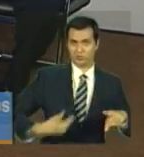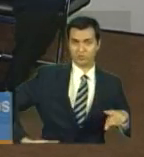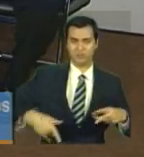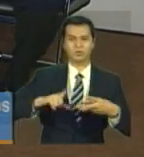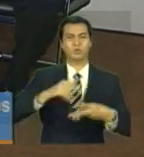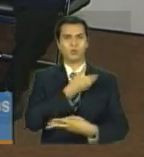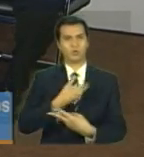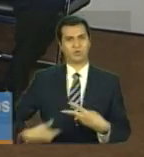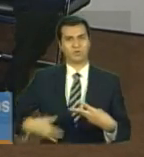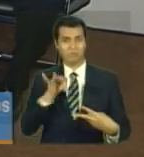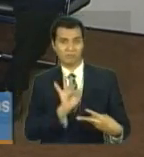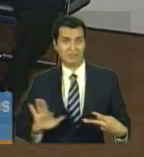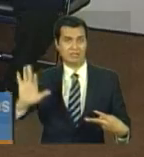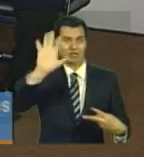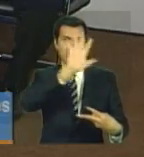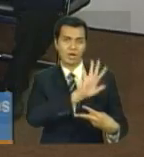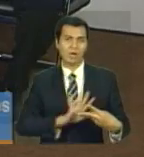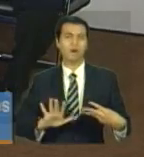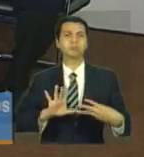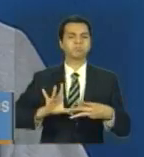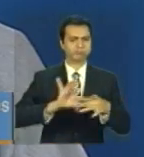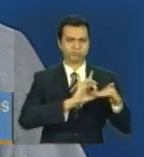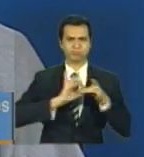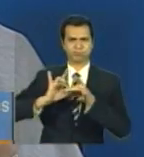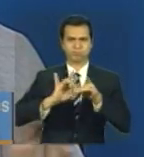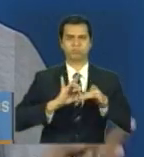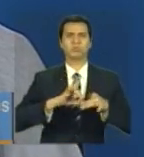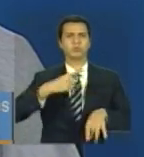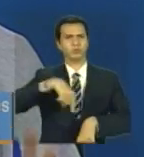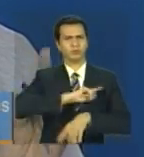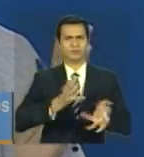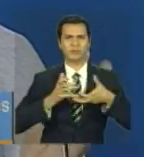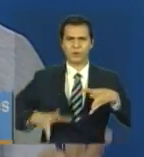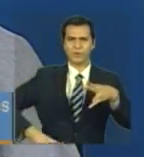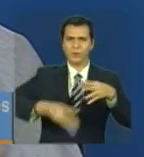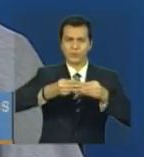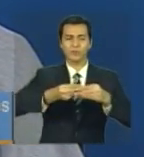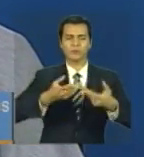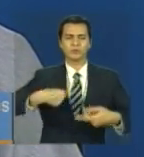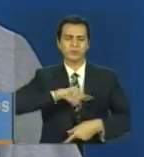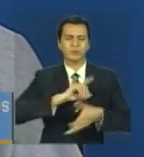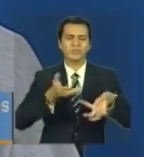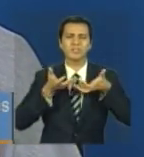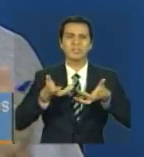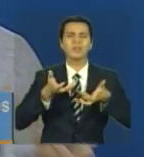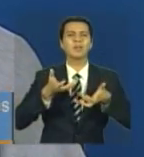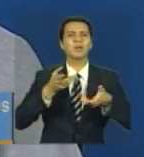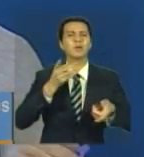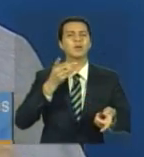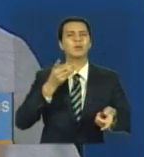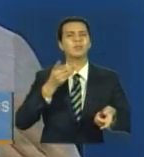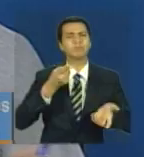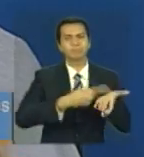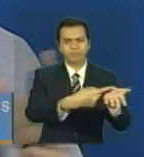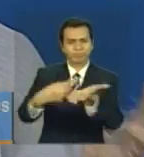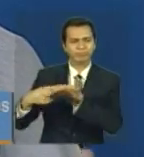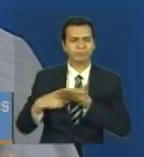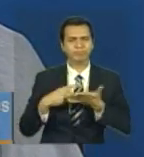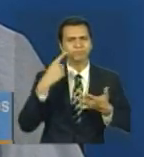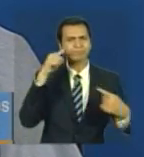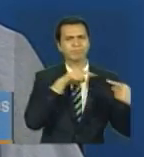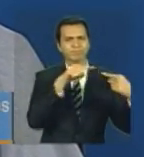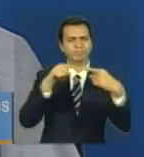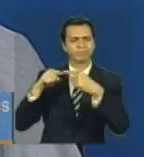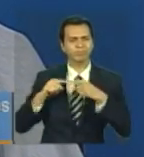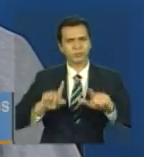visão articulada, complementar, né? Nós queremos estar olhando para o mesmo público, os mesmos grandes desafios e apoiando Estados e Municípios